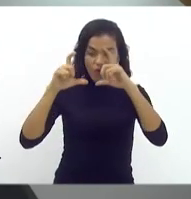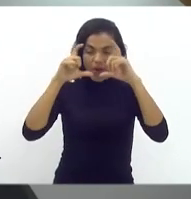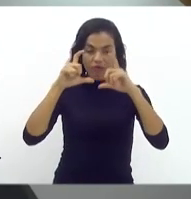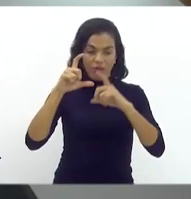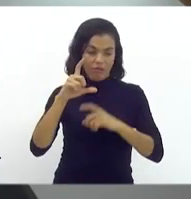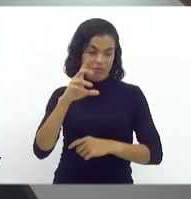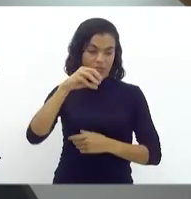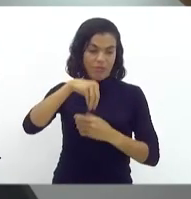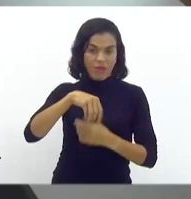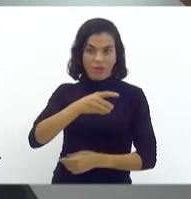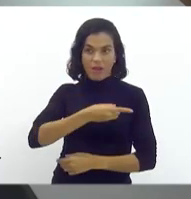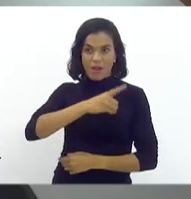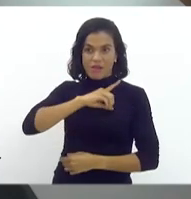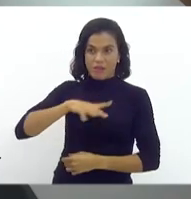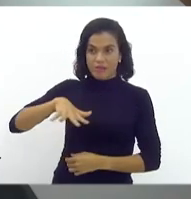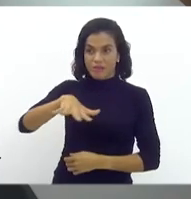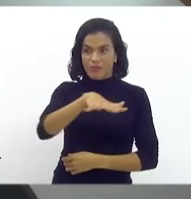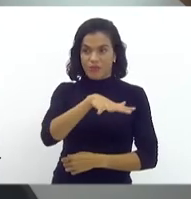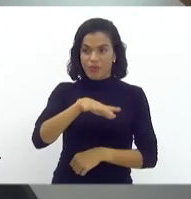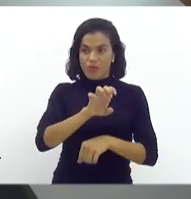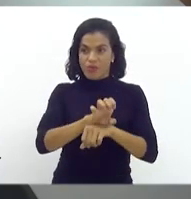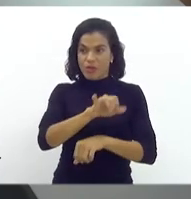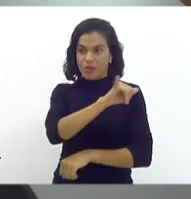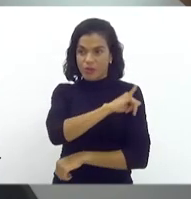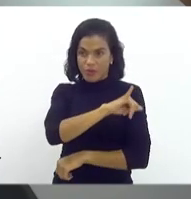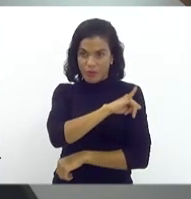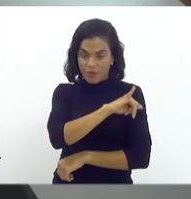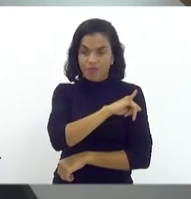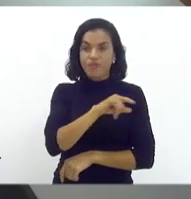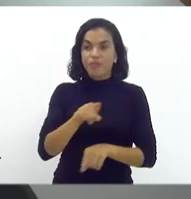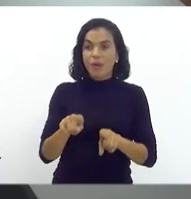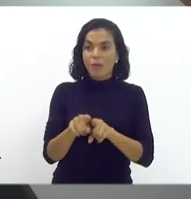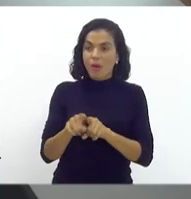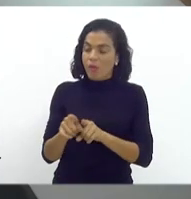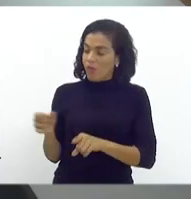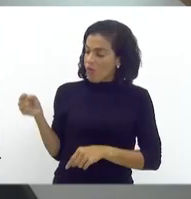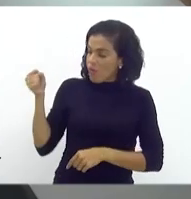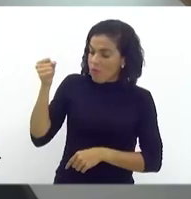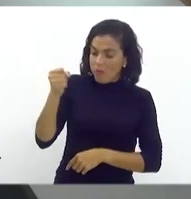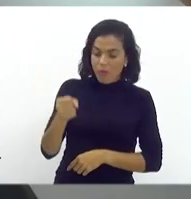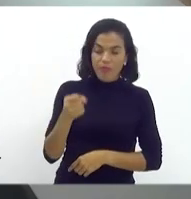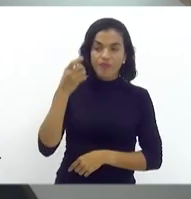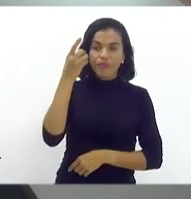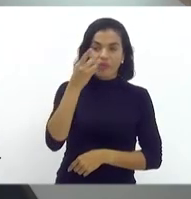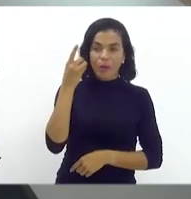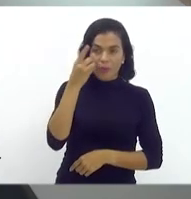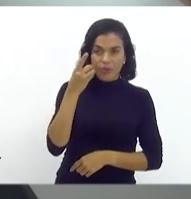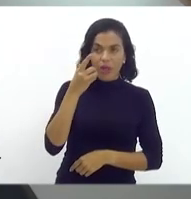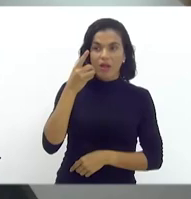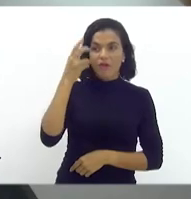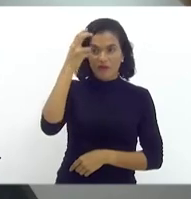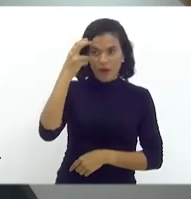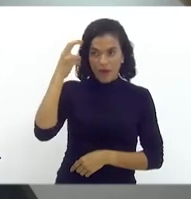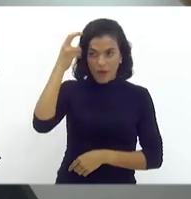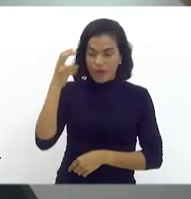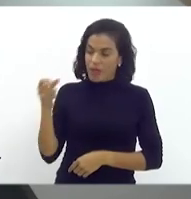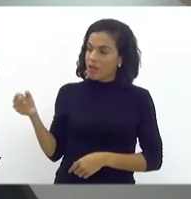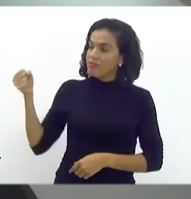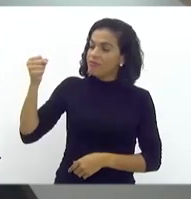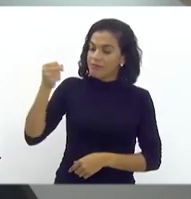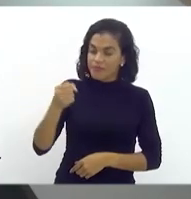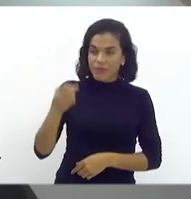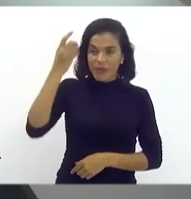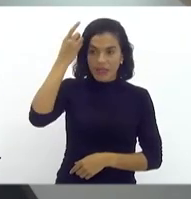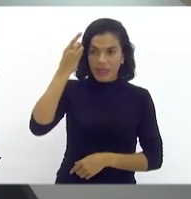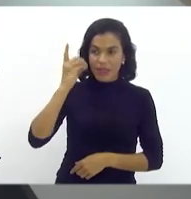no âmbito do Estado do Rio de Janeiro e contando com a presença das senhoras deputadas Verônica Lima e Dani